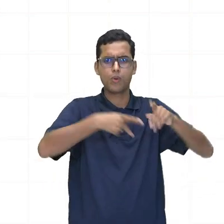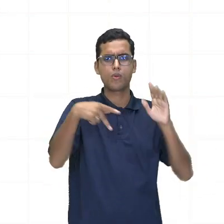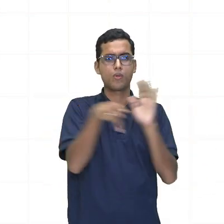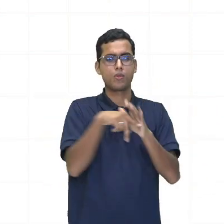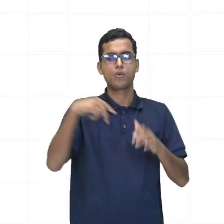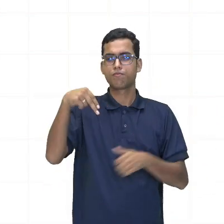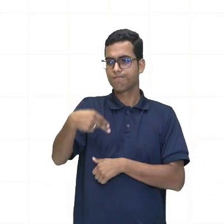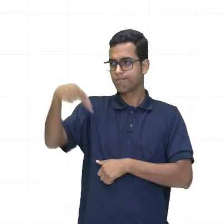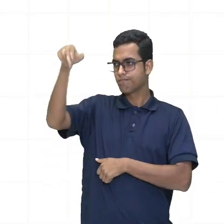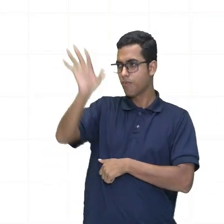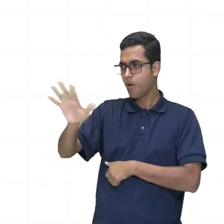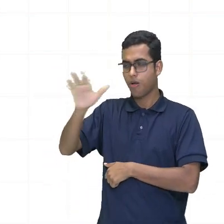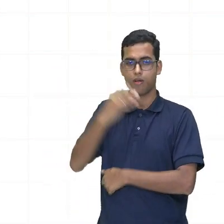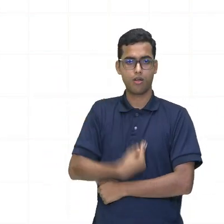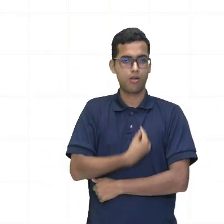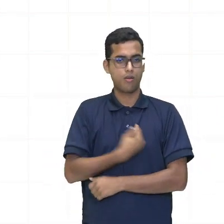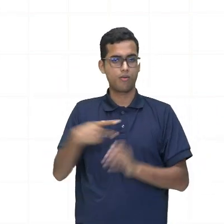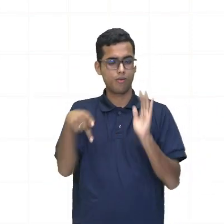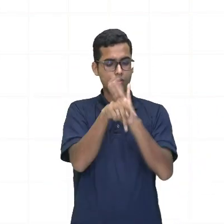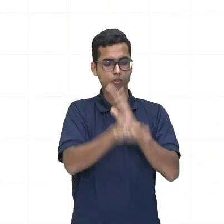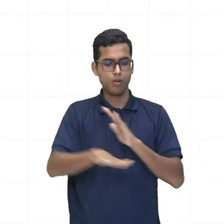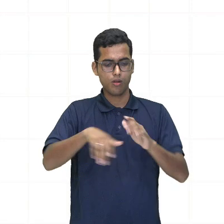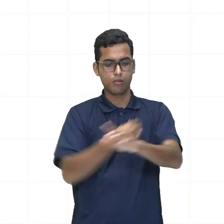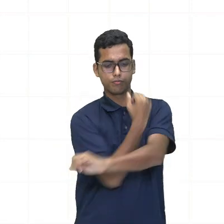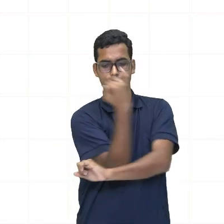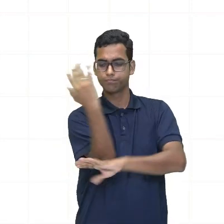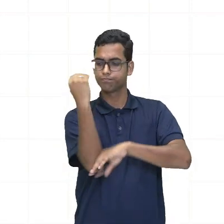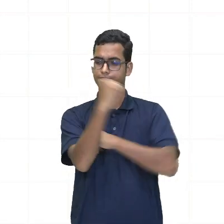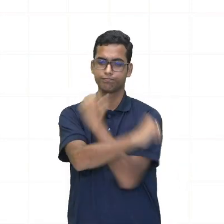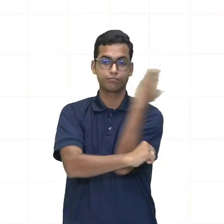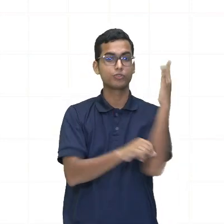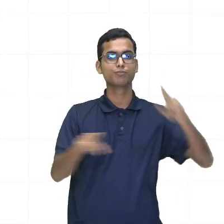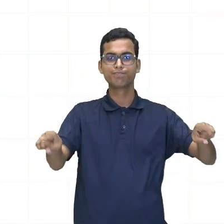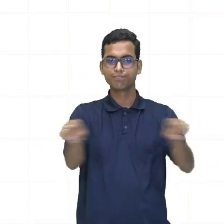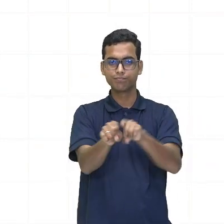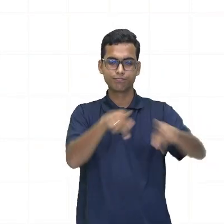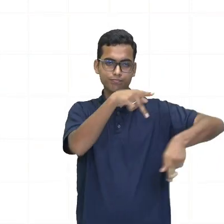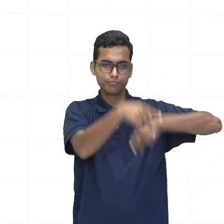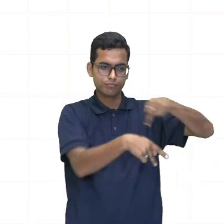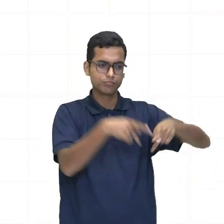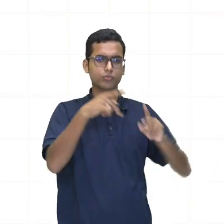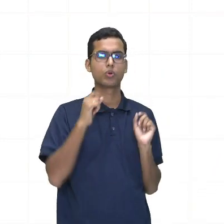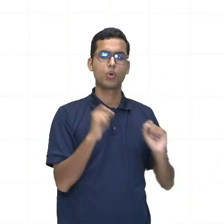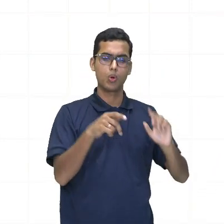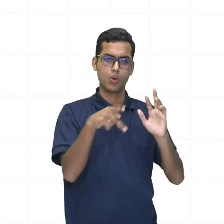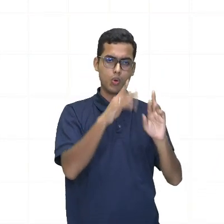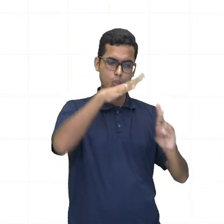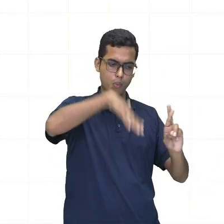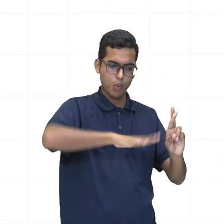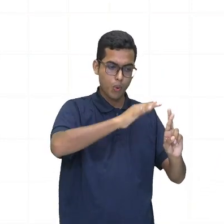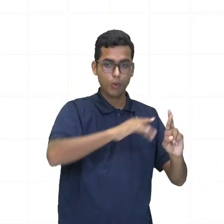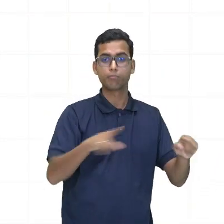e florestas. Lembrando que os povos ribeirinhos também são oriundos justamente